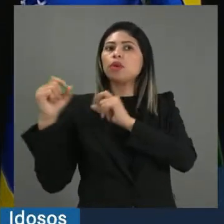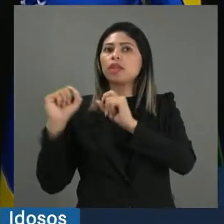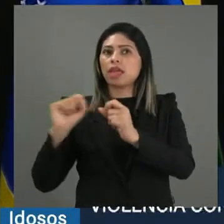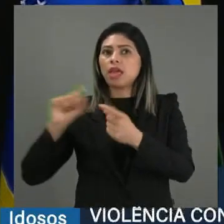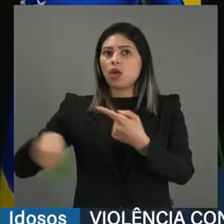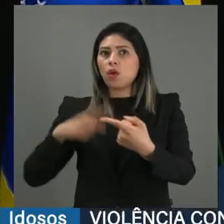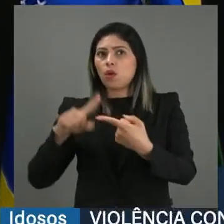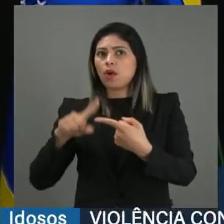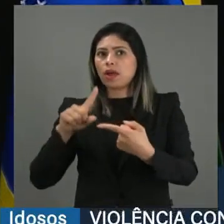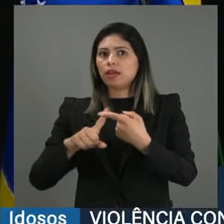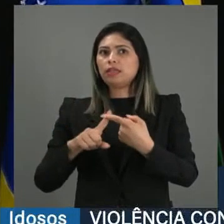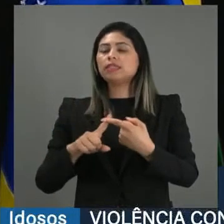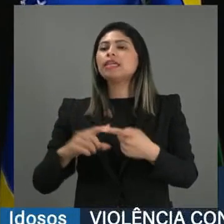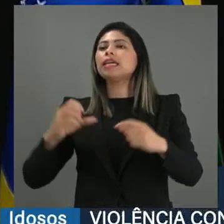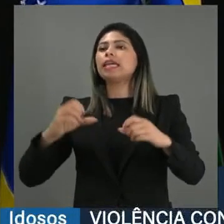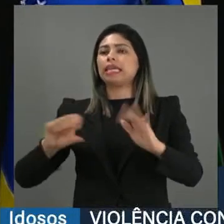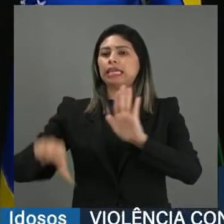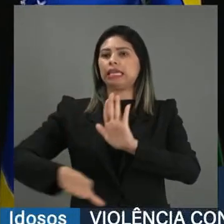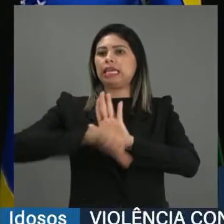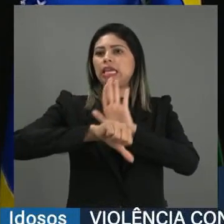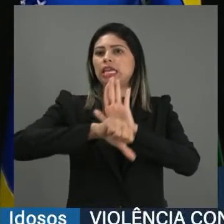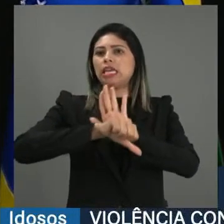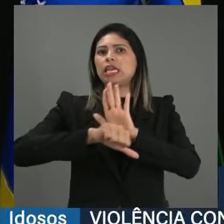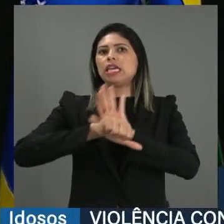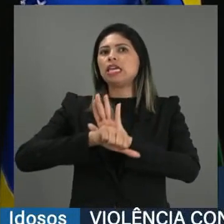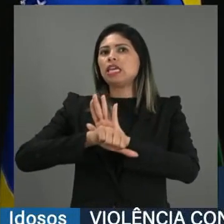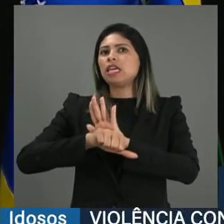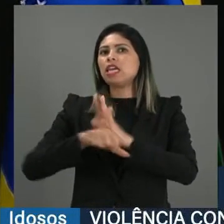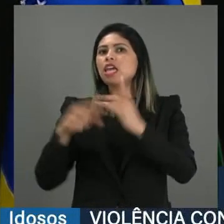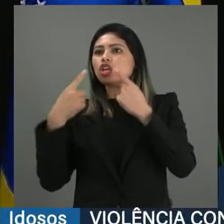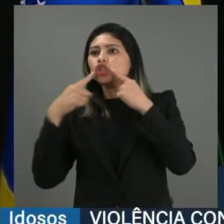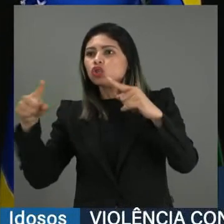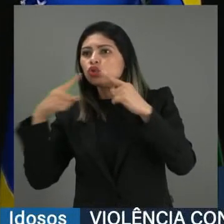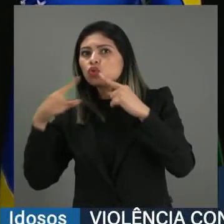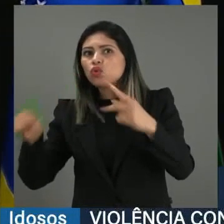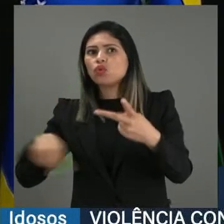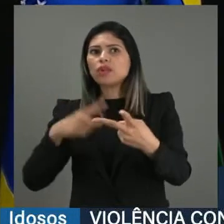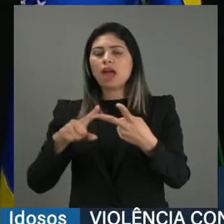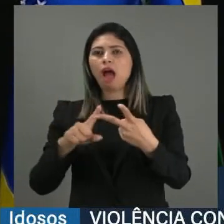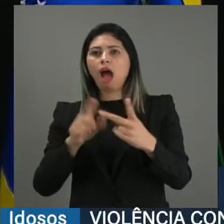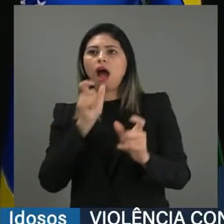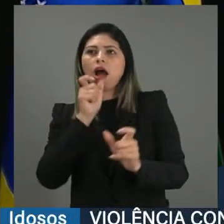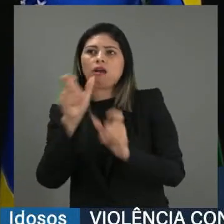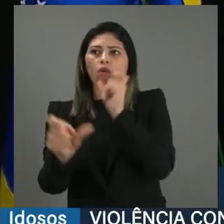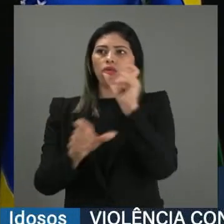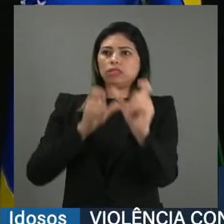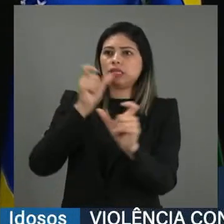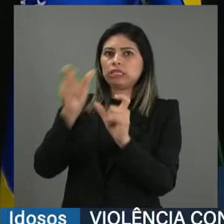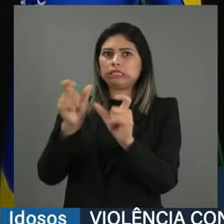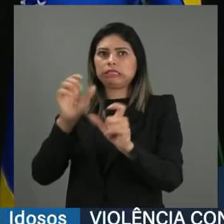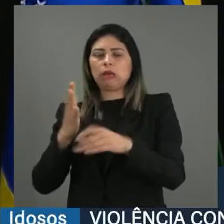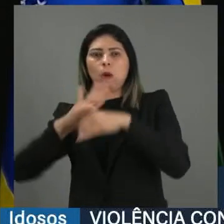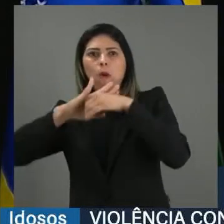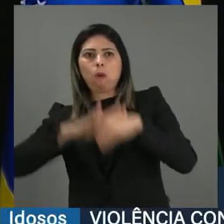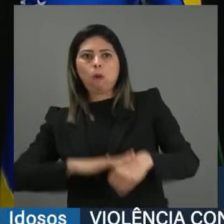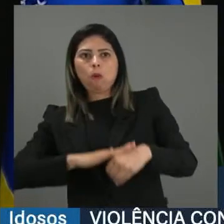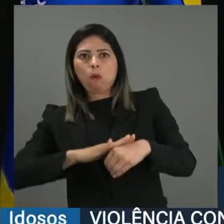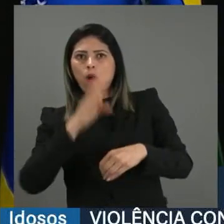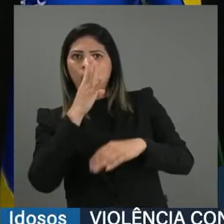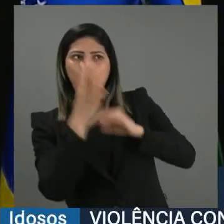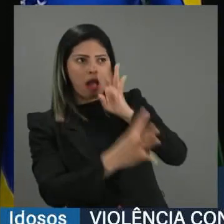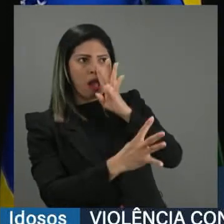injúria, difamação ou calúnia em virtude de declarações feitas por pessoas